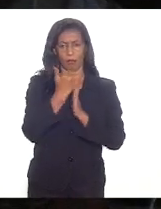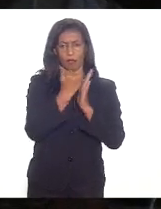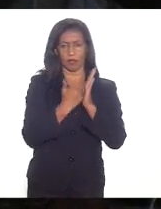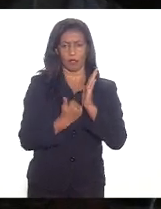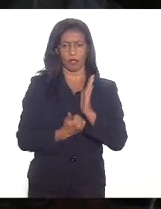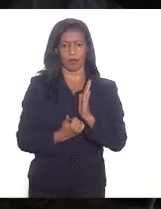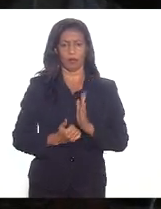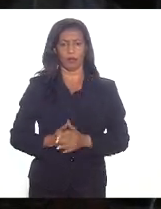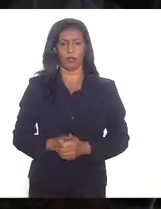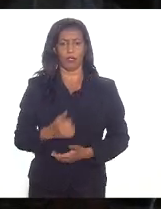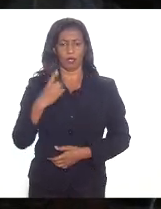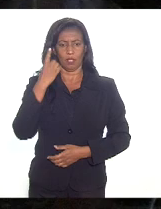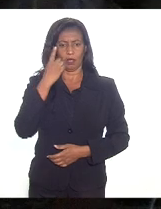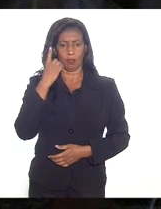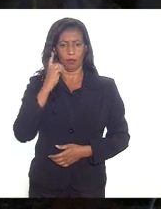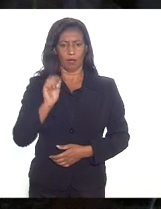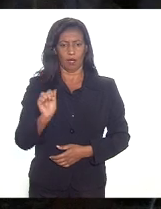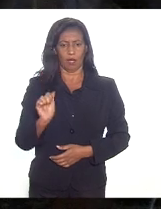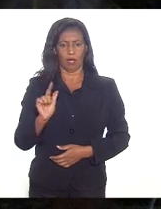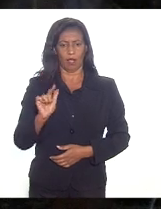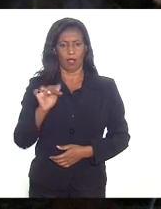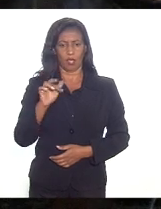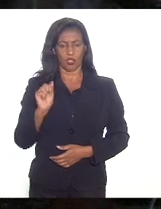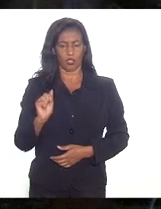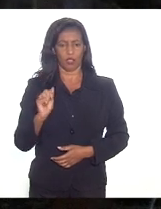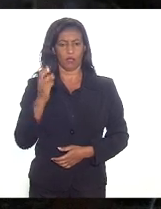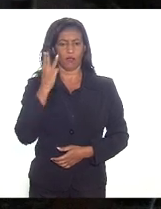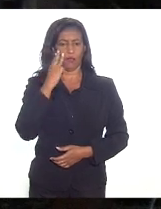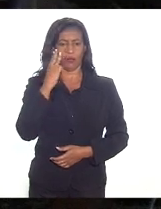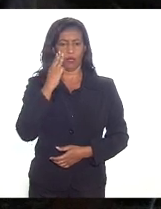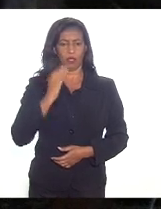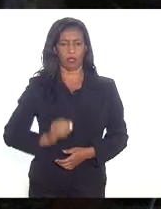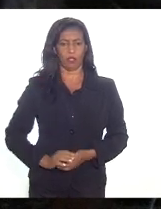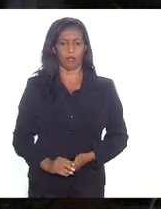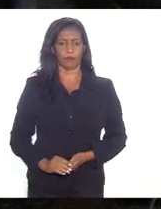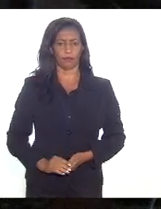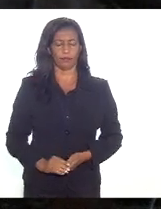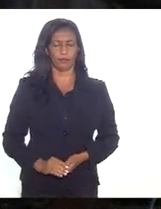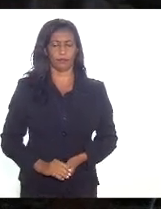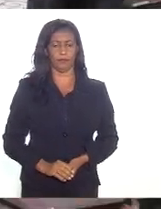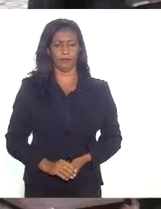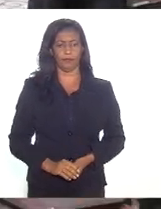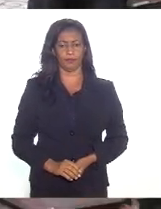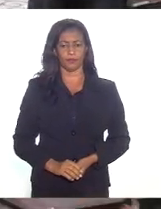Boa tarde, Alexandre Knoploch, boa tarde, Valdec, Bebetão.